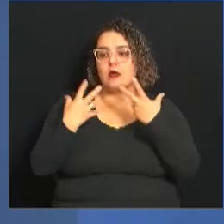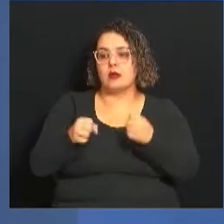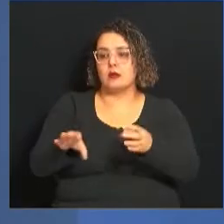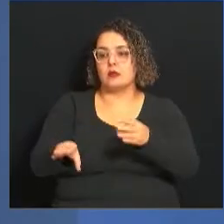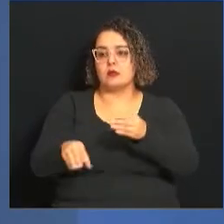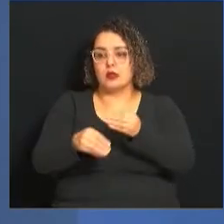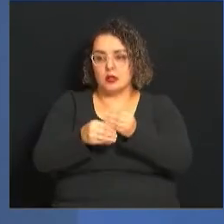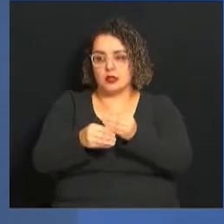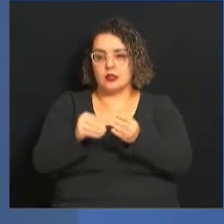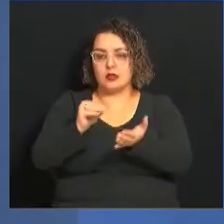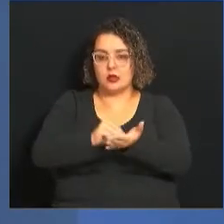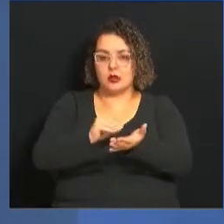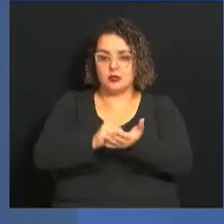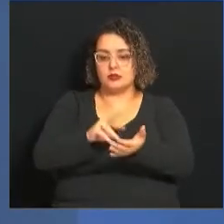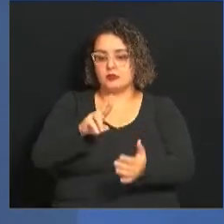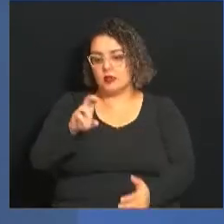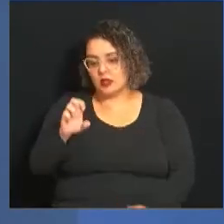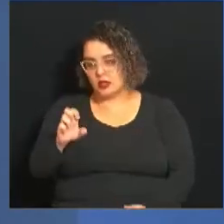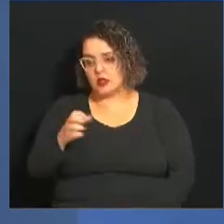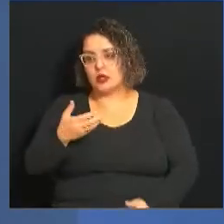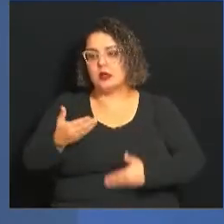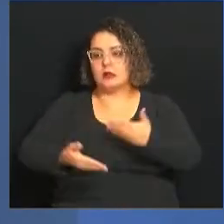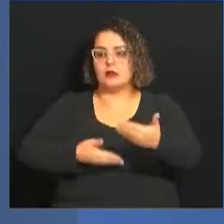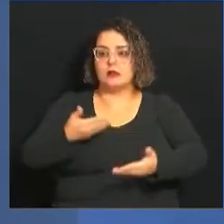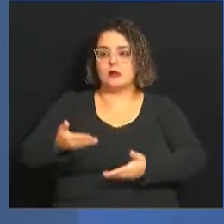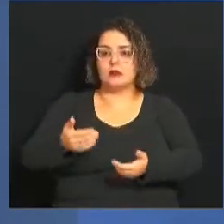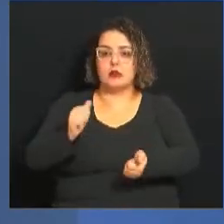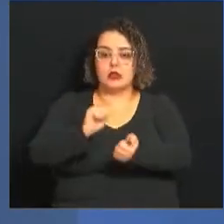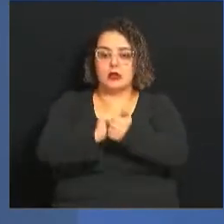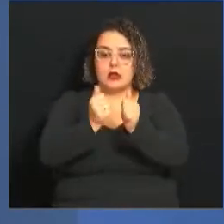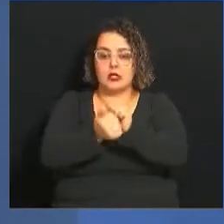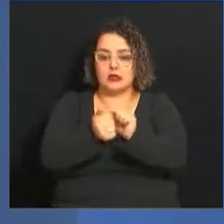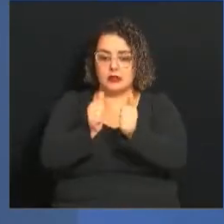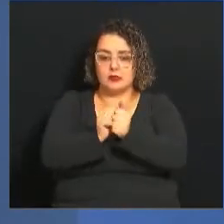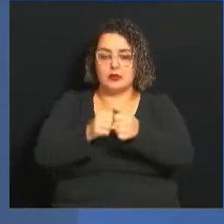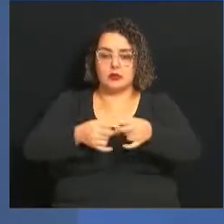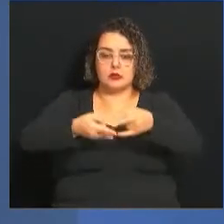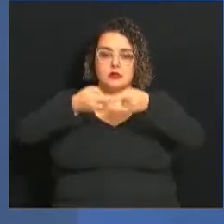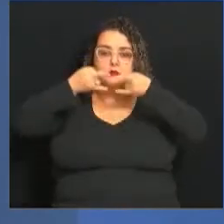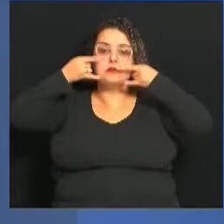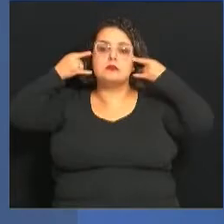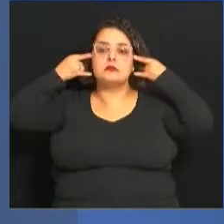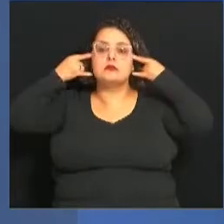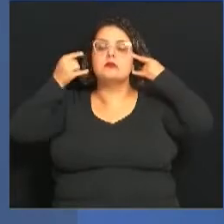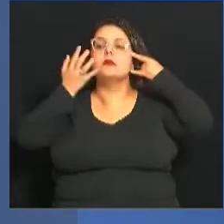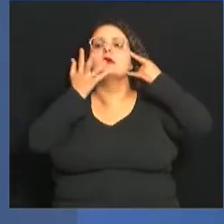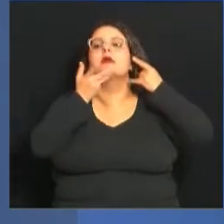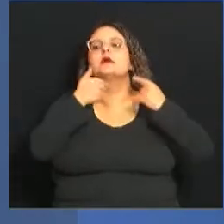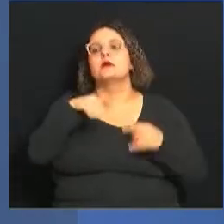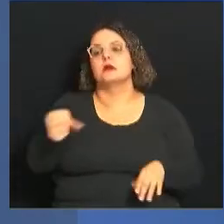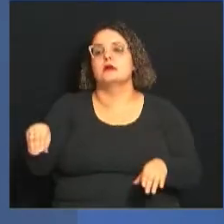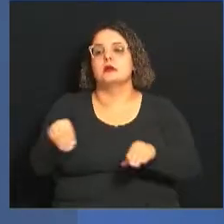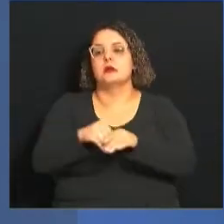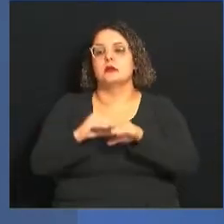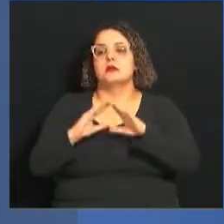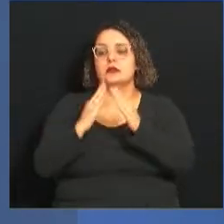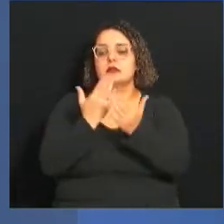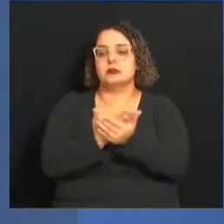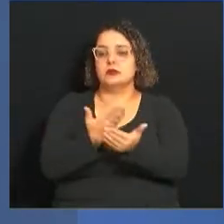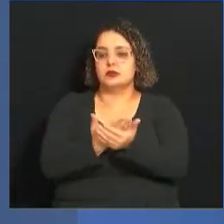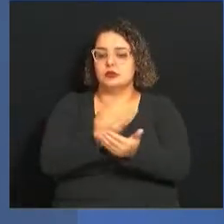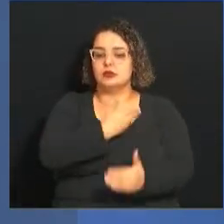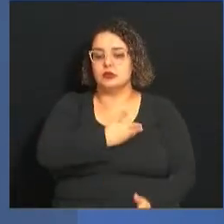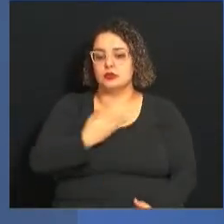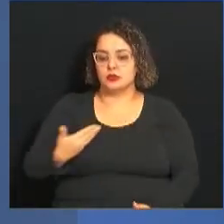reunião extraordinária, que trata da flexibilização do uso de máscaras pelas crianças nas escolas públicas. Também temos